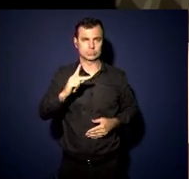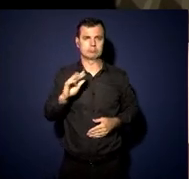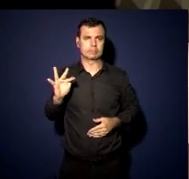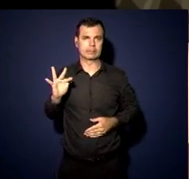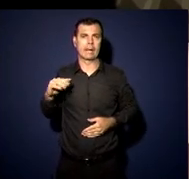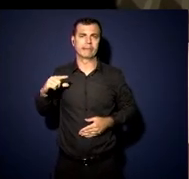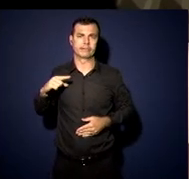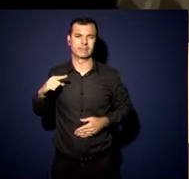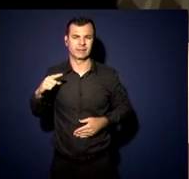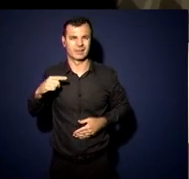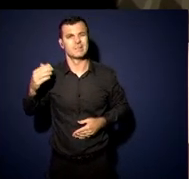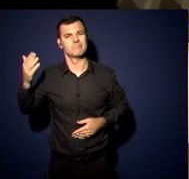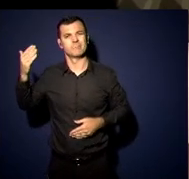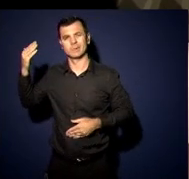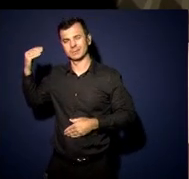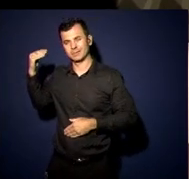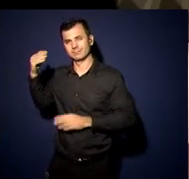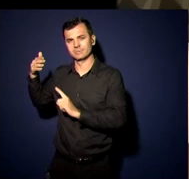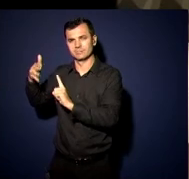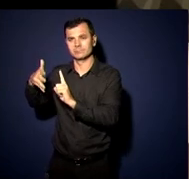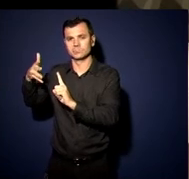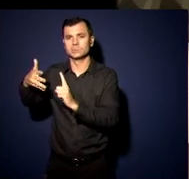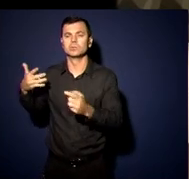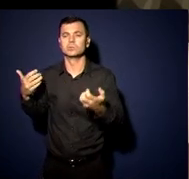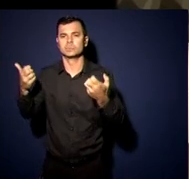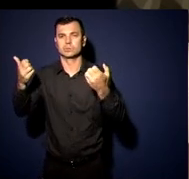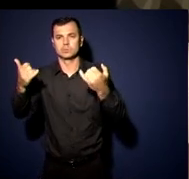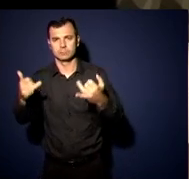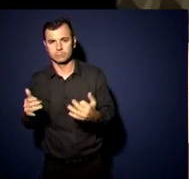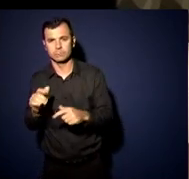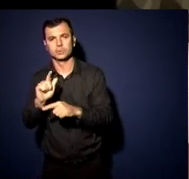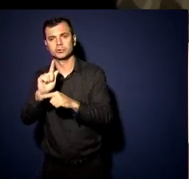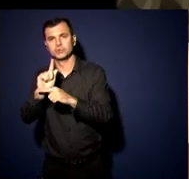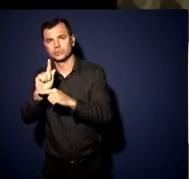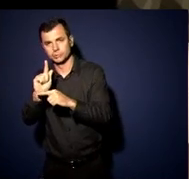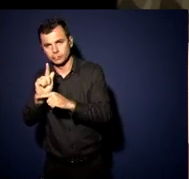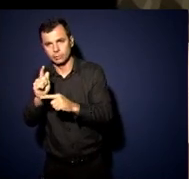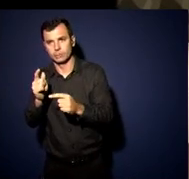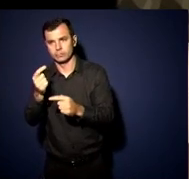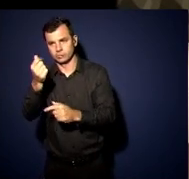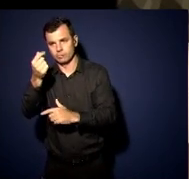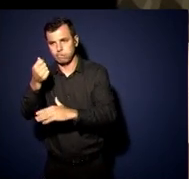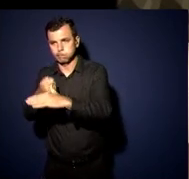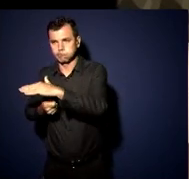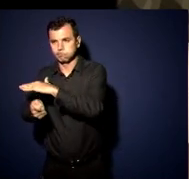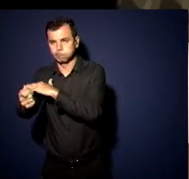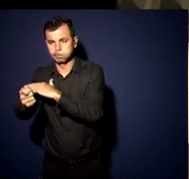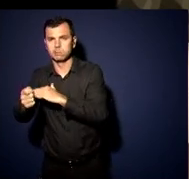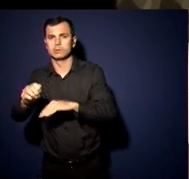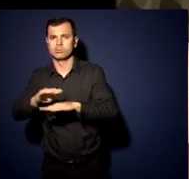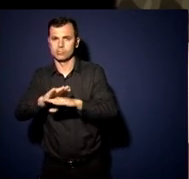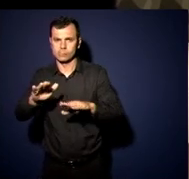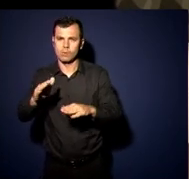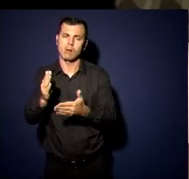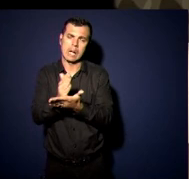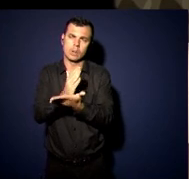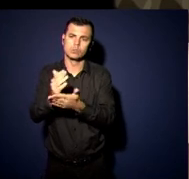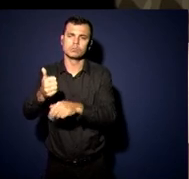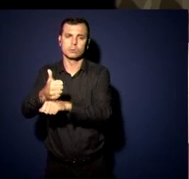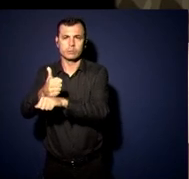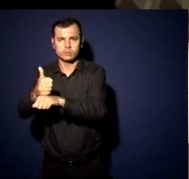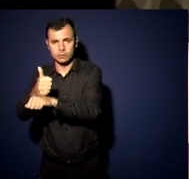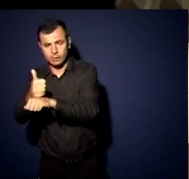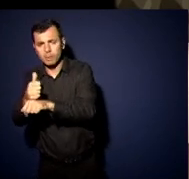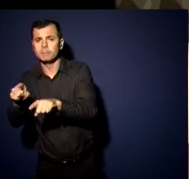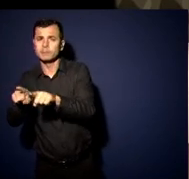teve antes um painel anterior falando das gestoras de investimento mas o que as gestores dos investidores profissionais você tem